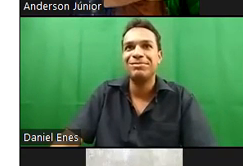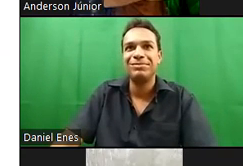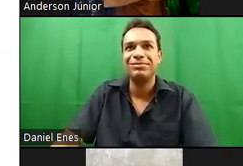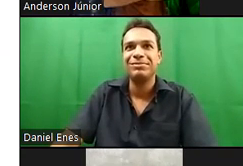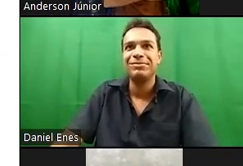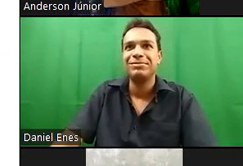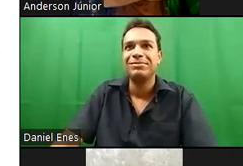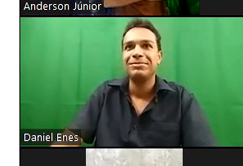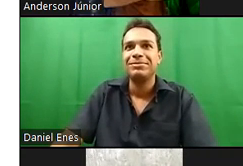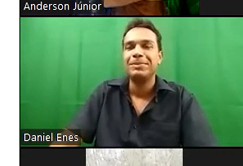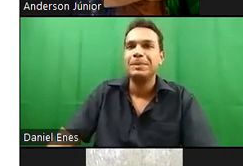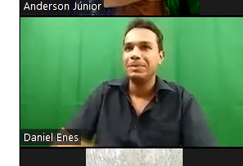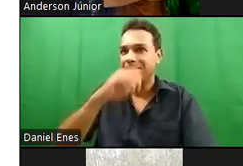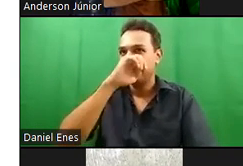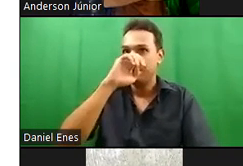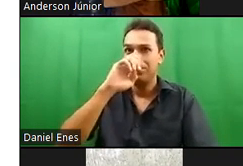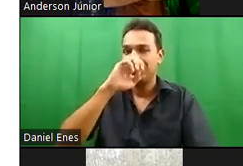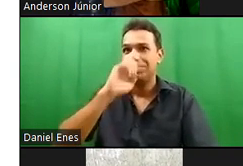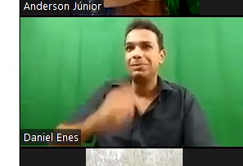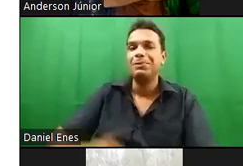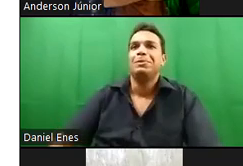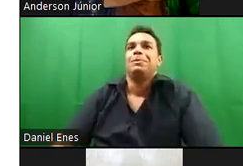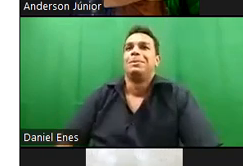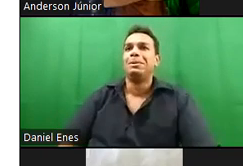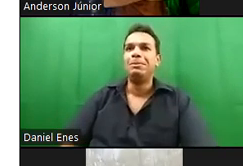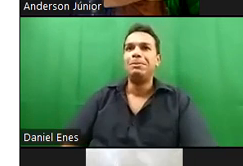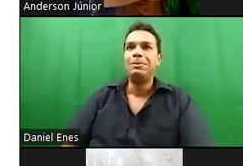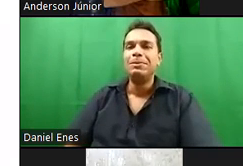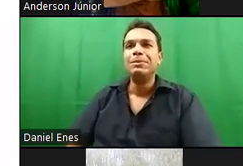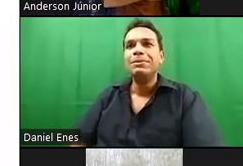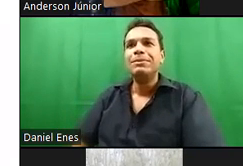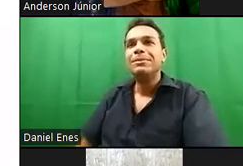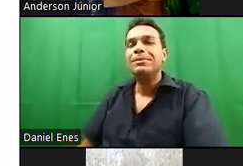top demais. Eu já até te marquei aqui